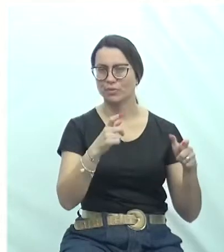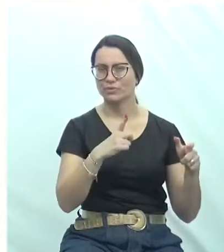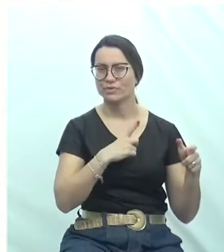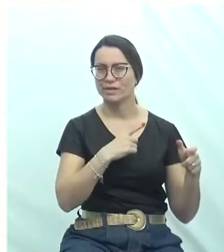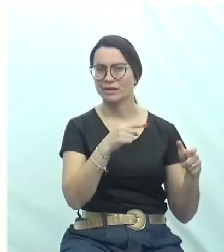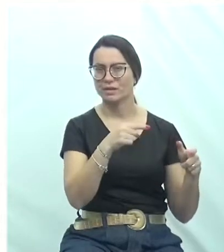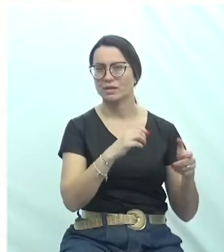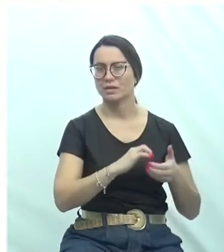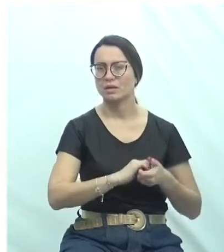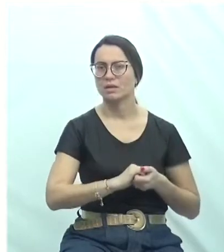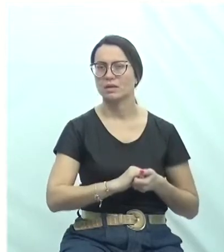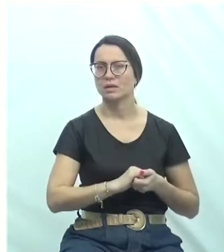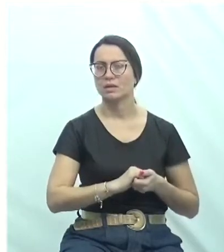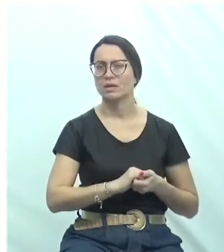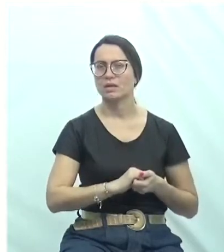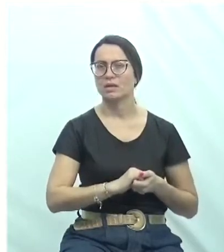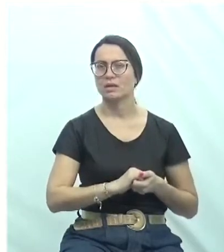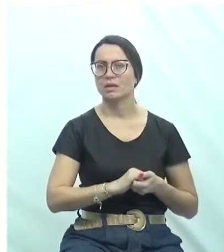ali.